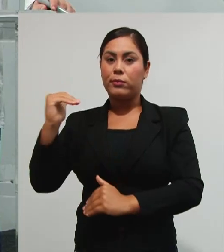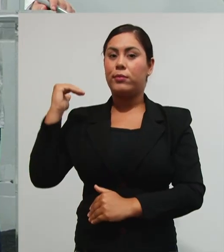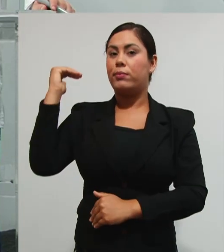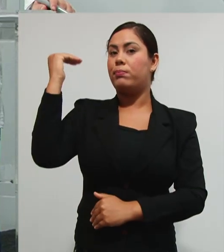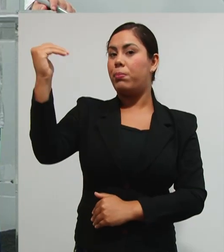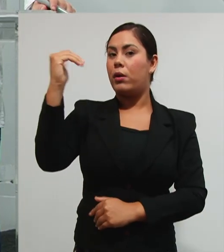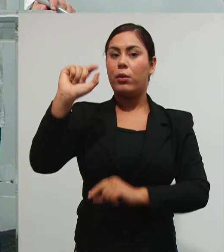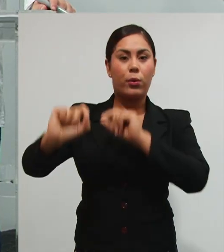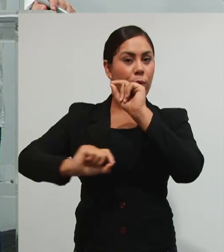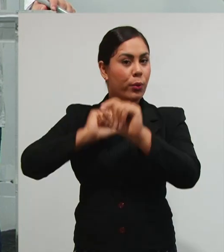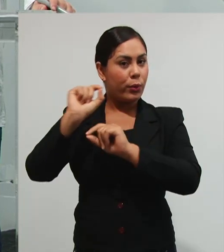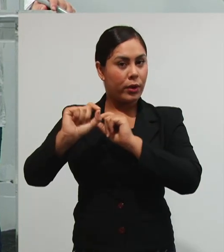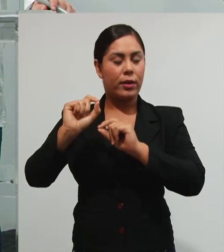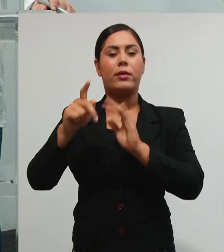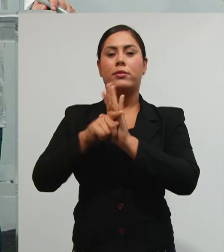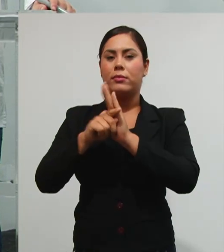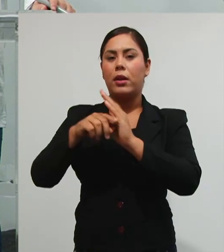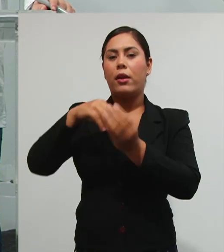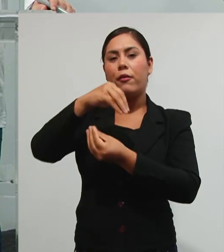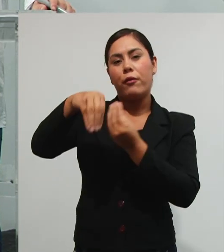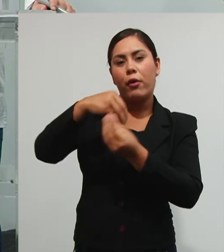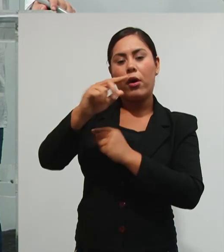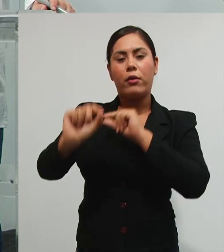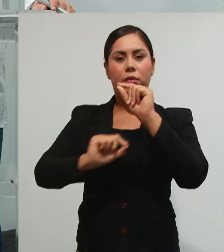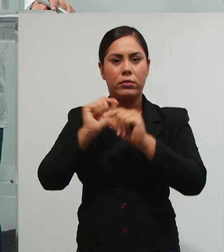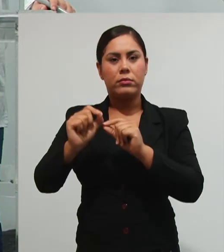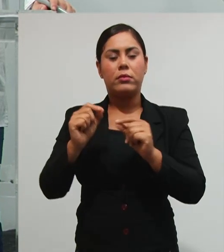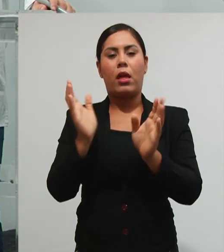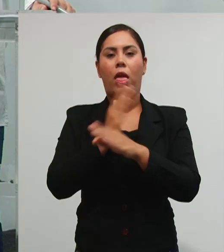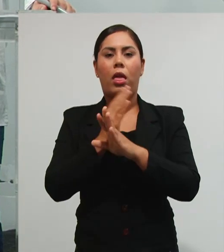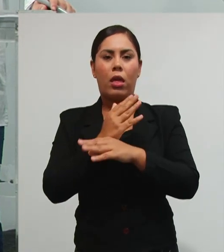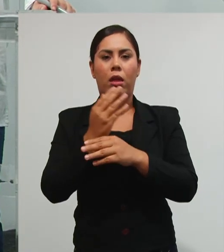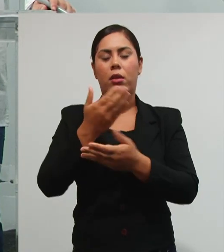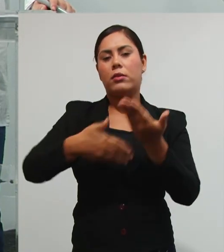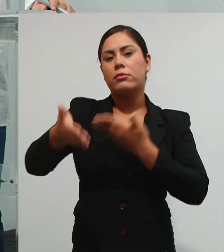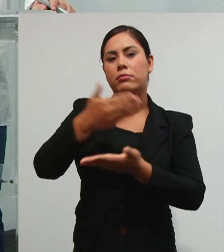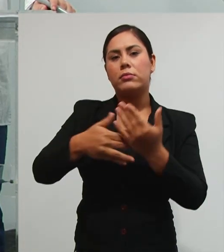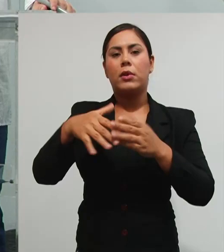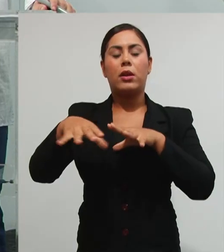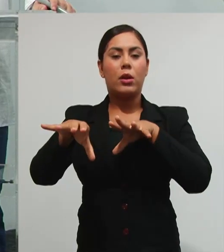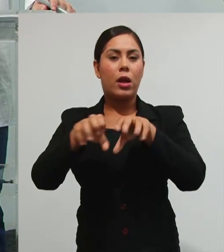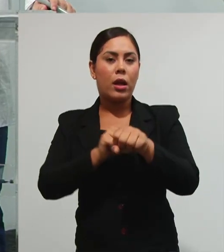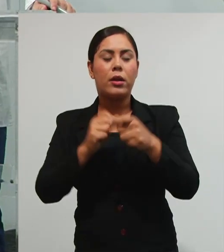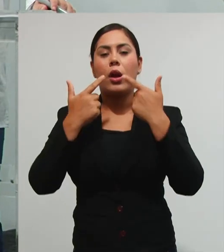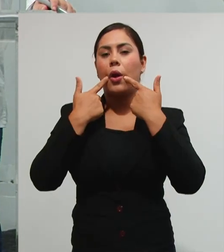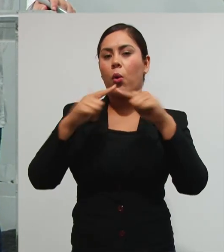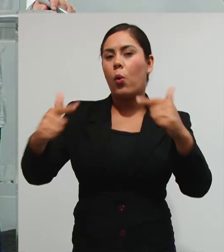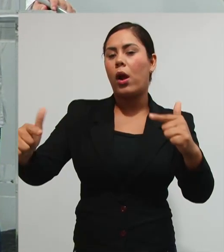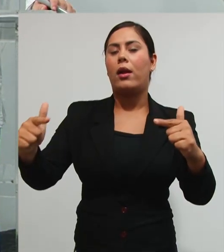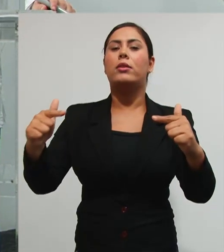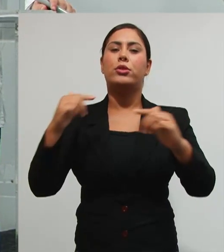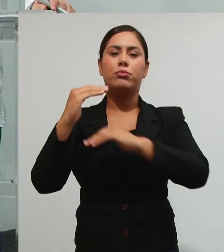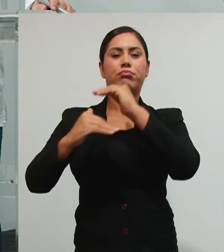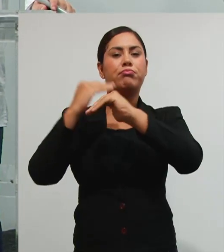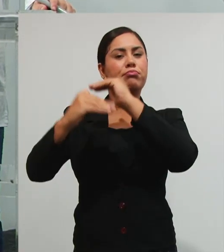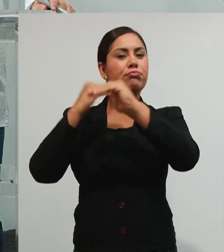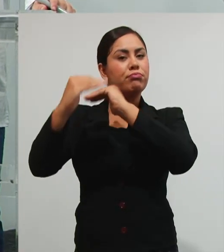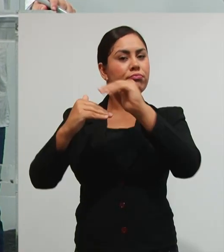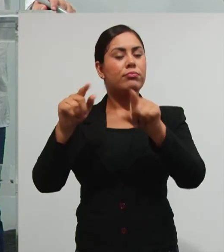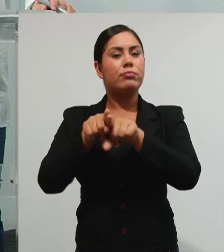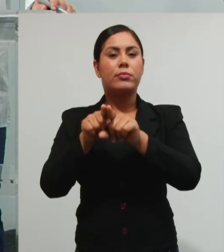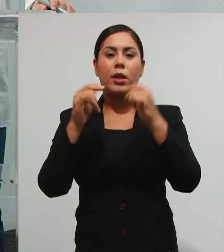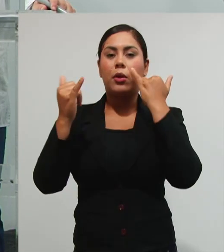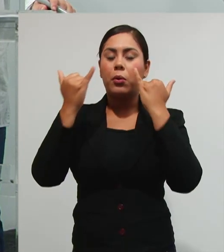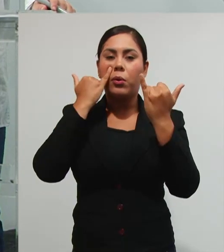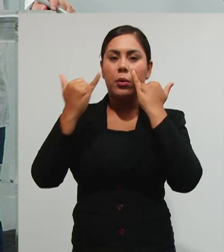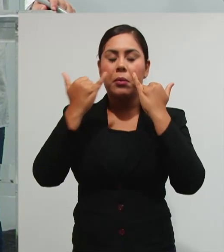superiores envolverão obrigatoriamente abstração, formação de uma linguagem mais avançada e